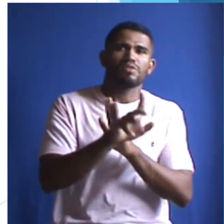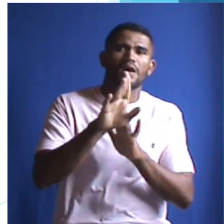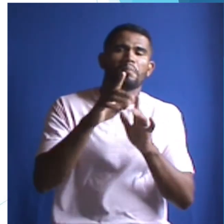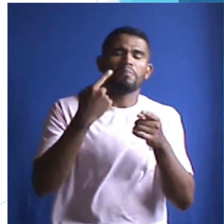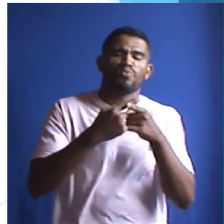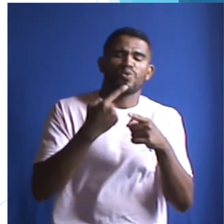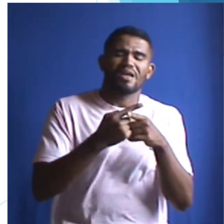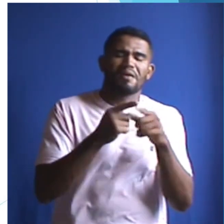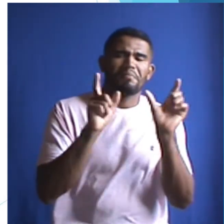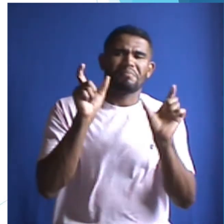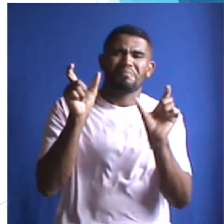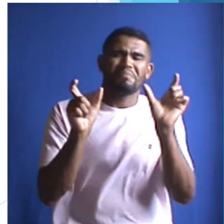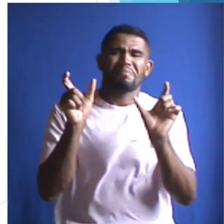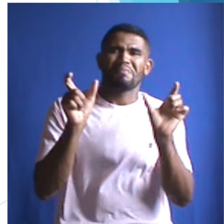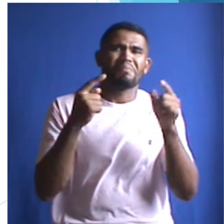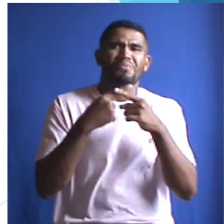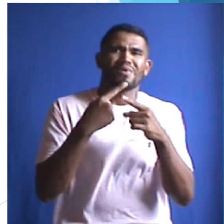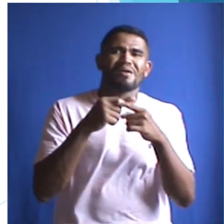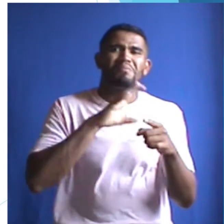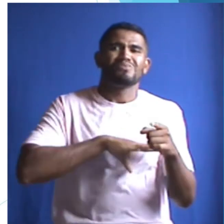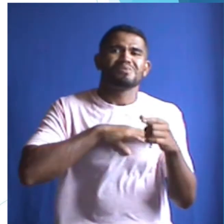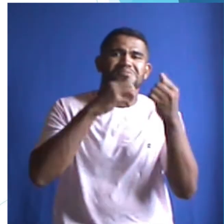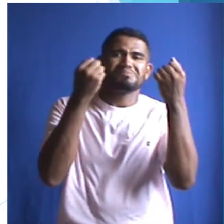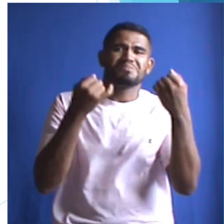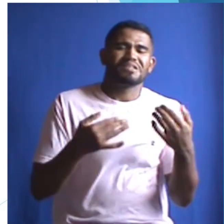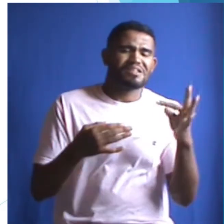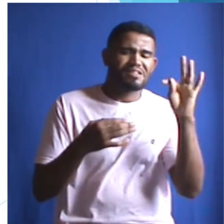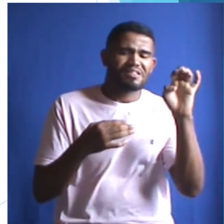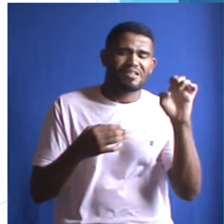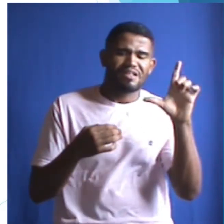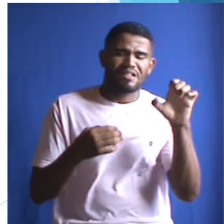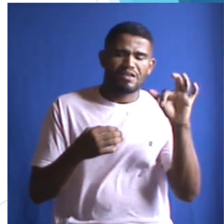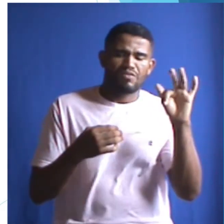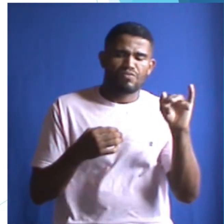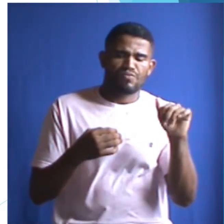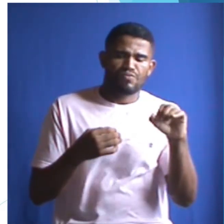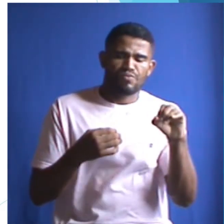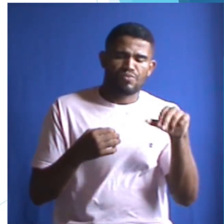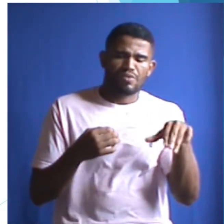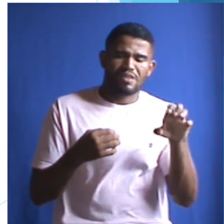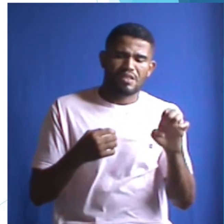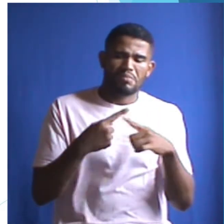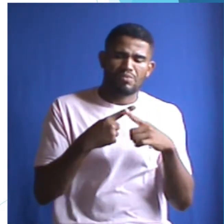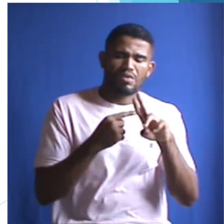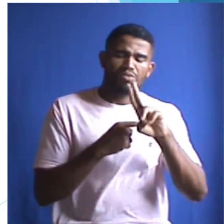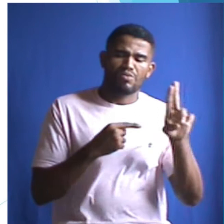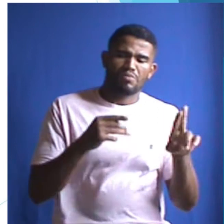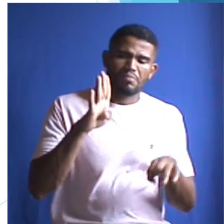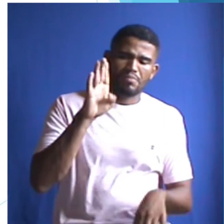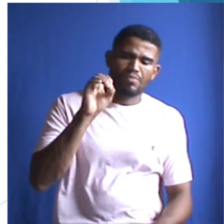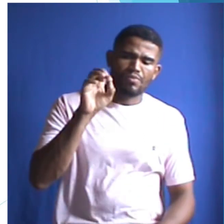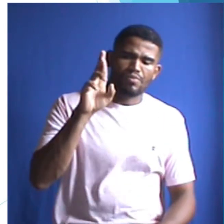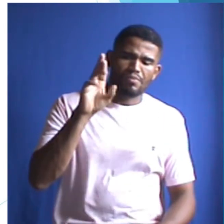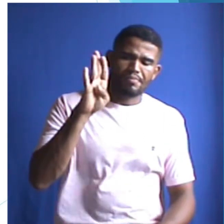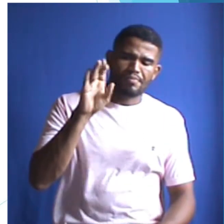é provável que a maior parte dos alunos não saiba me dizer prontamente o porquê de telefone se chamar